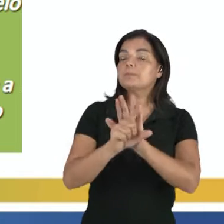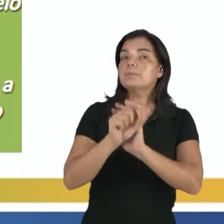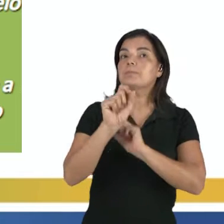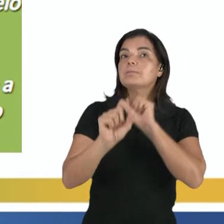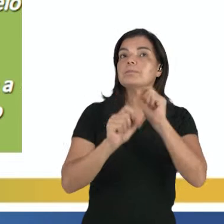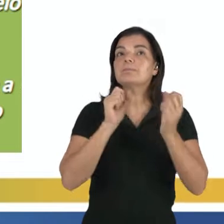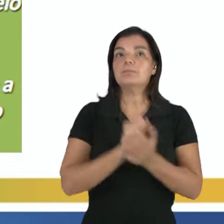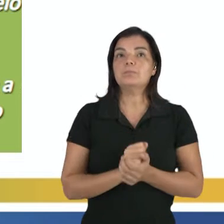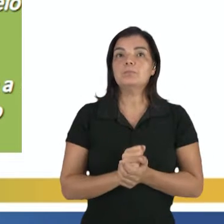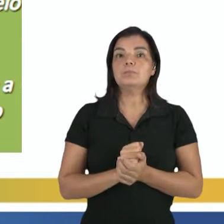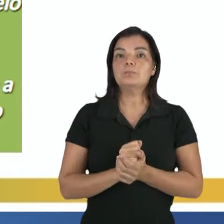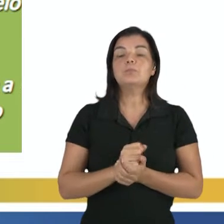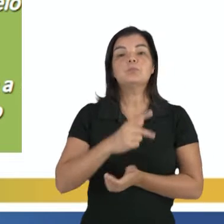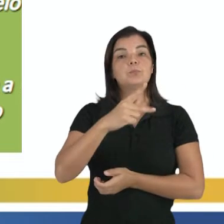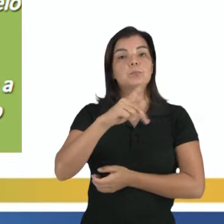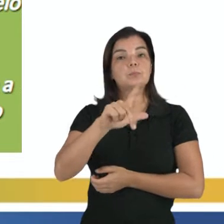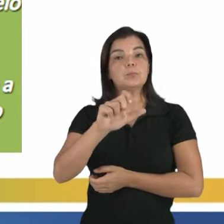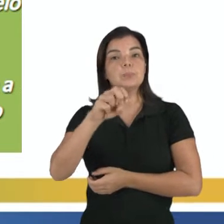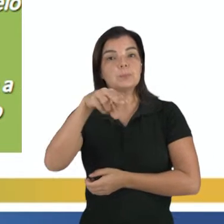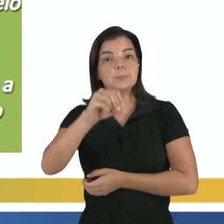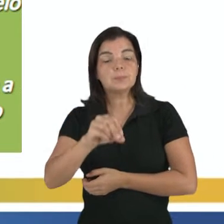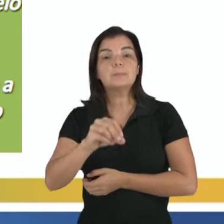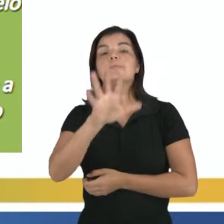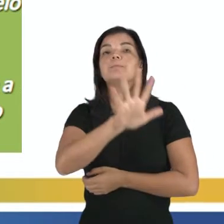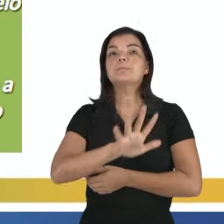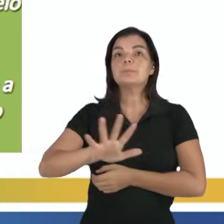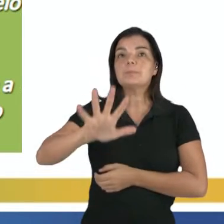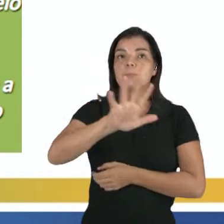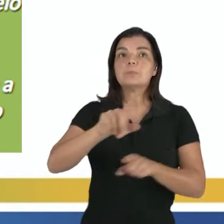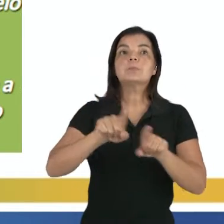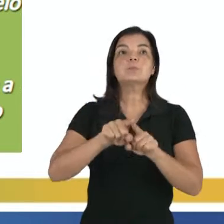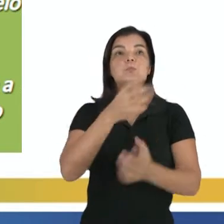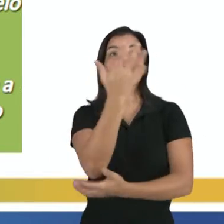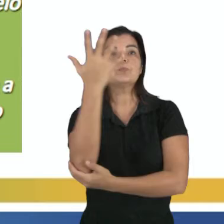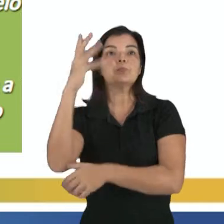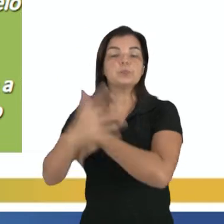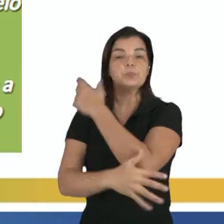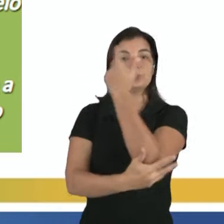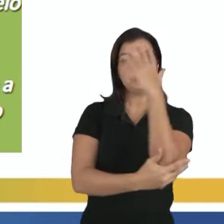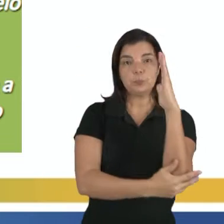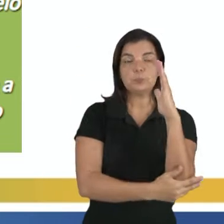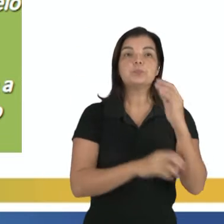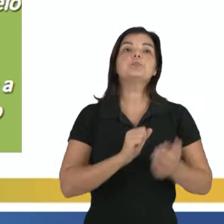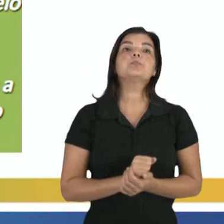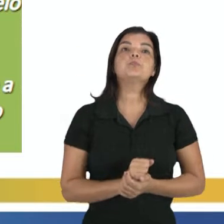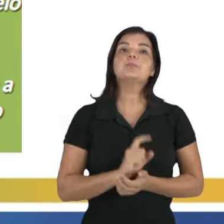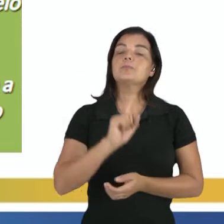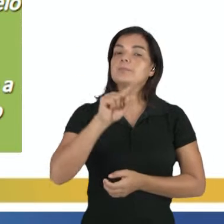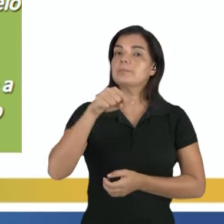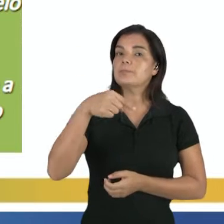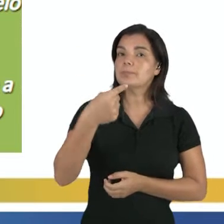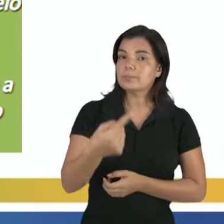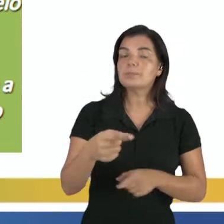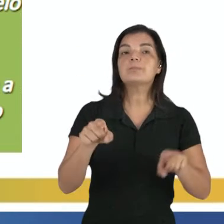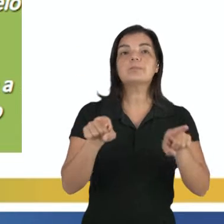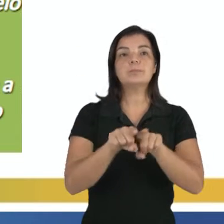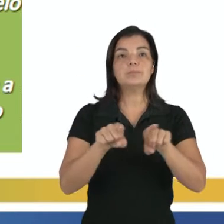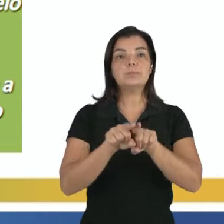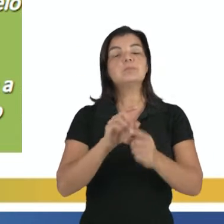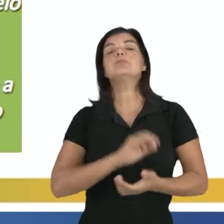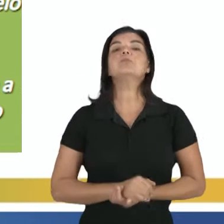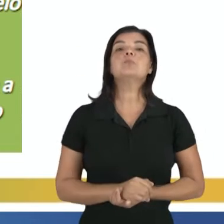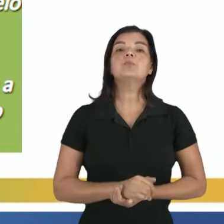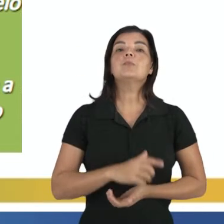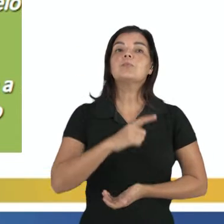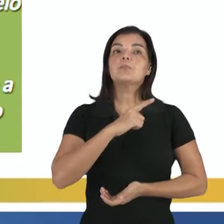foi chamada de Plano Nacional de Meio Ambiente, ou PNMA. Logo em seguida a essa construção dessa lei, ao lançamento